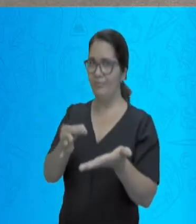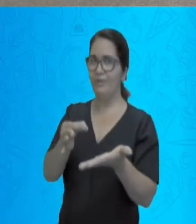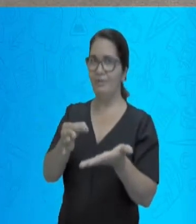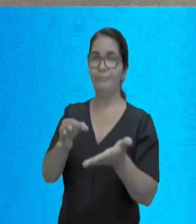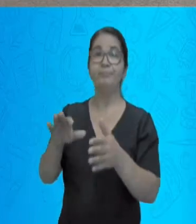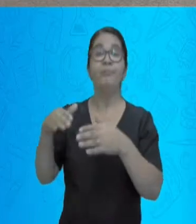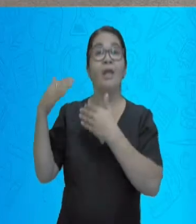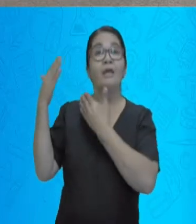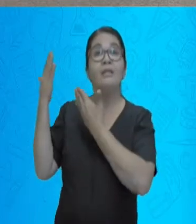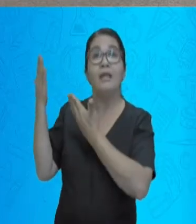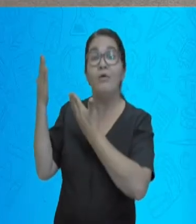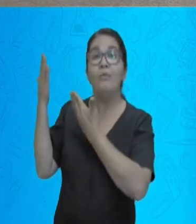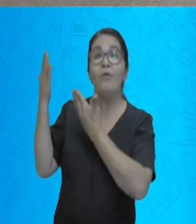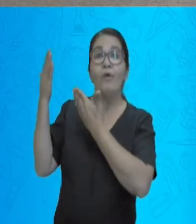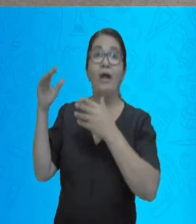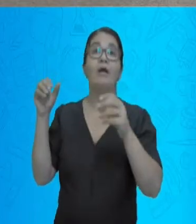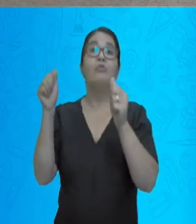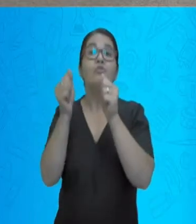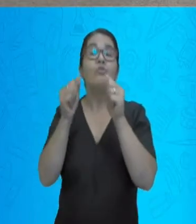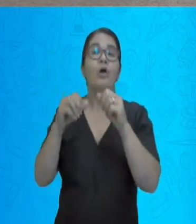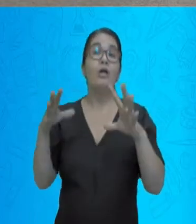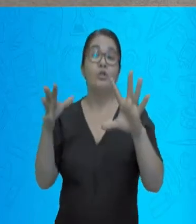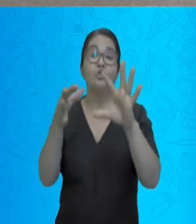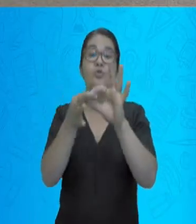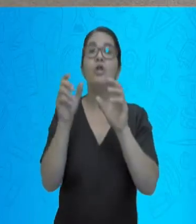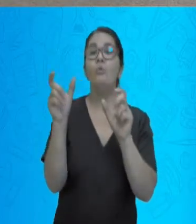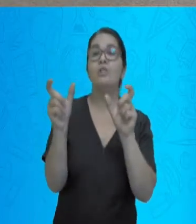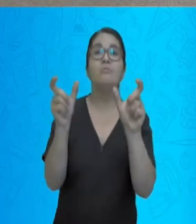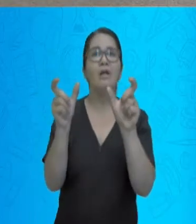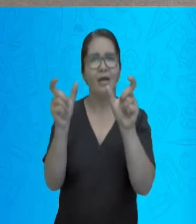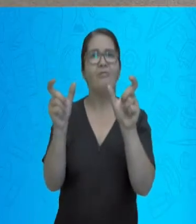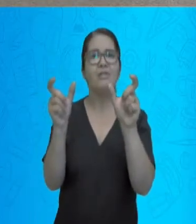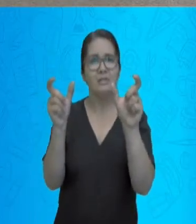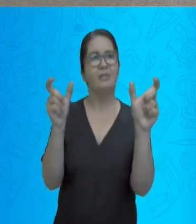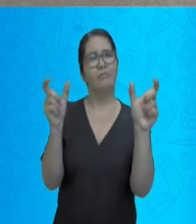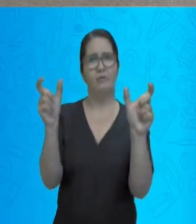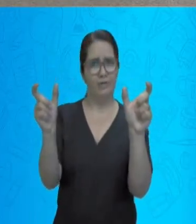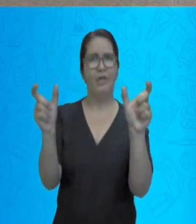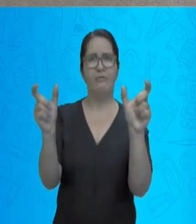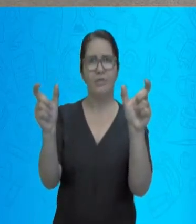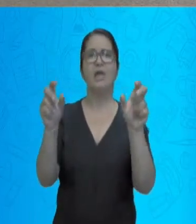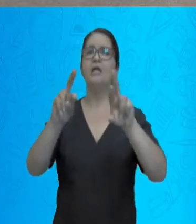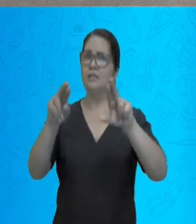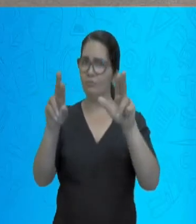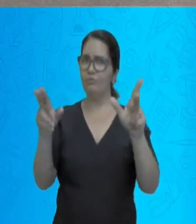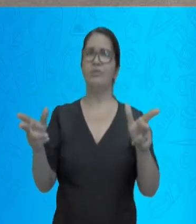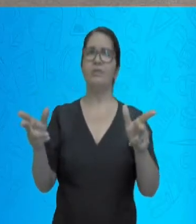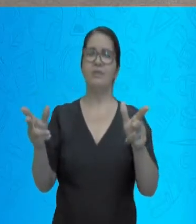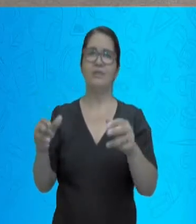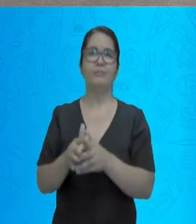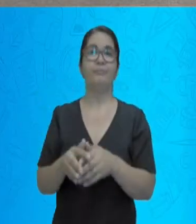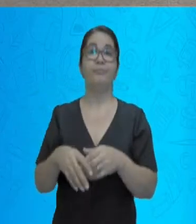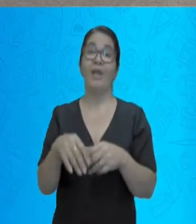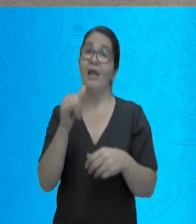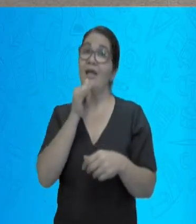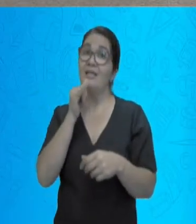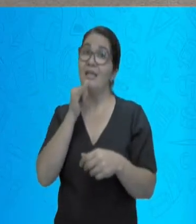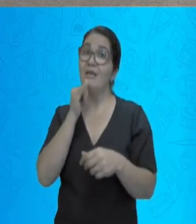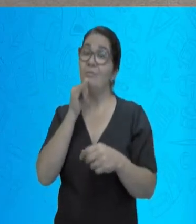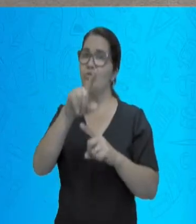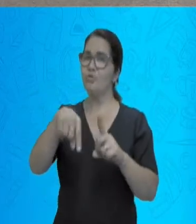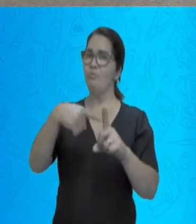a palavra que se formou é bem diferente uma da outra. Vamos para mais alguns exemplos onde